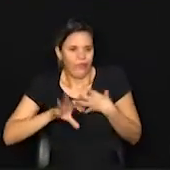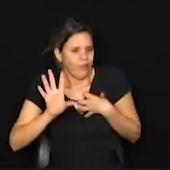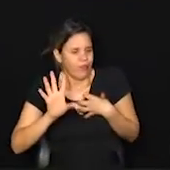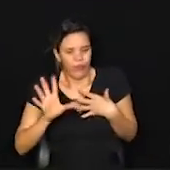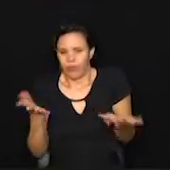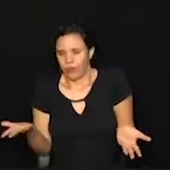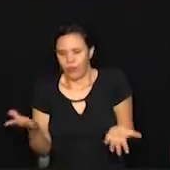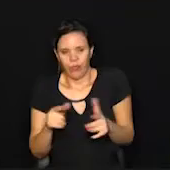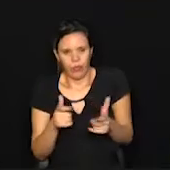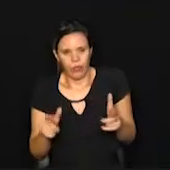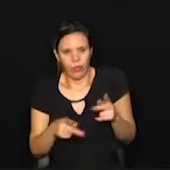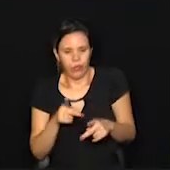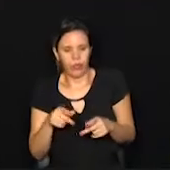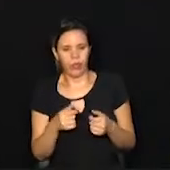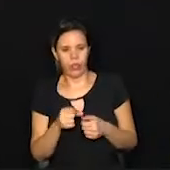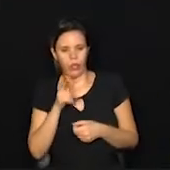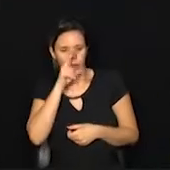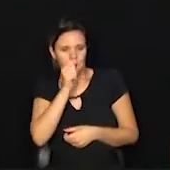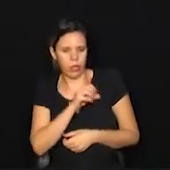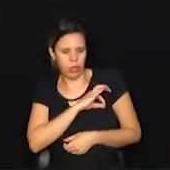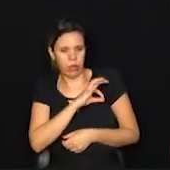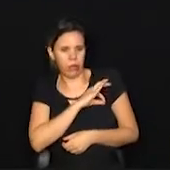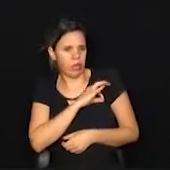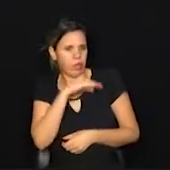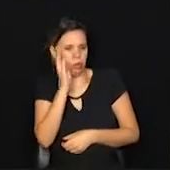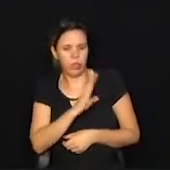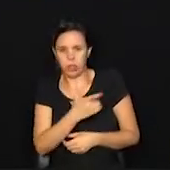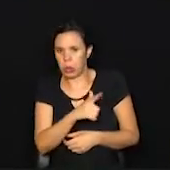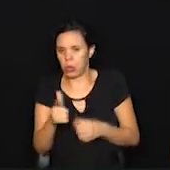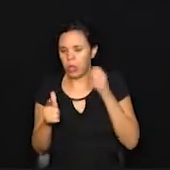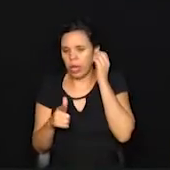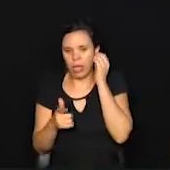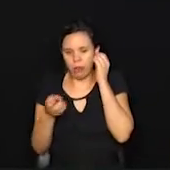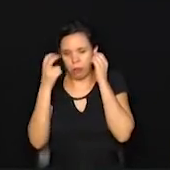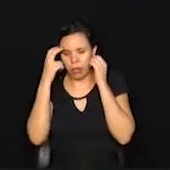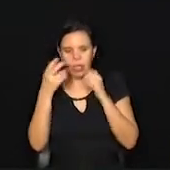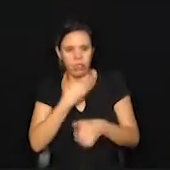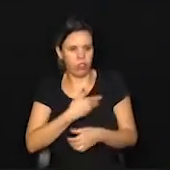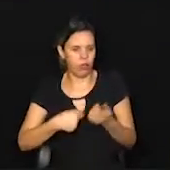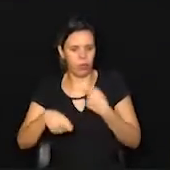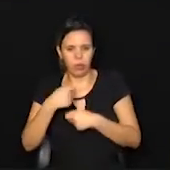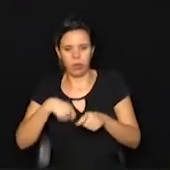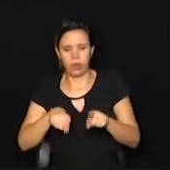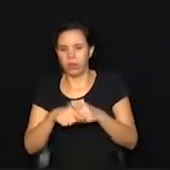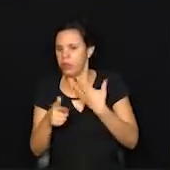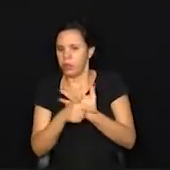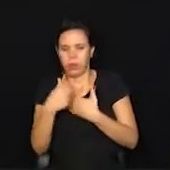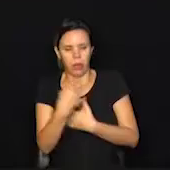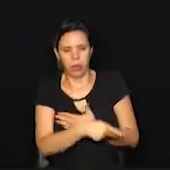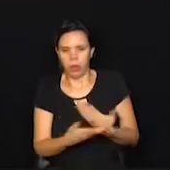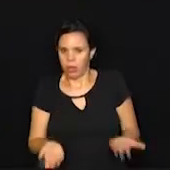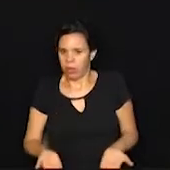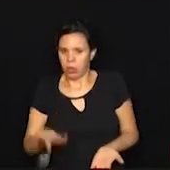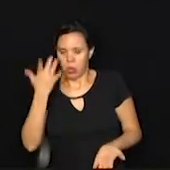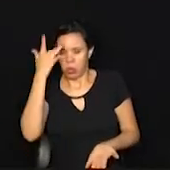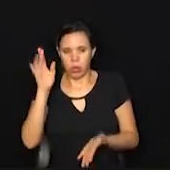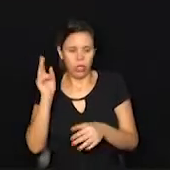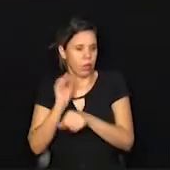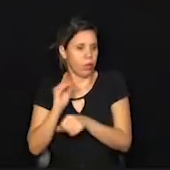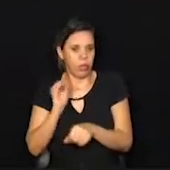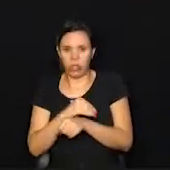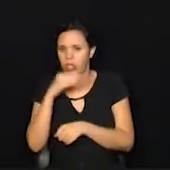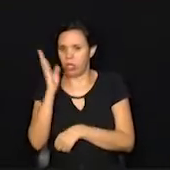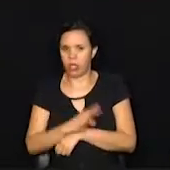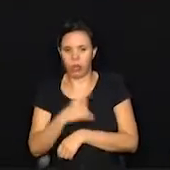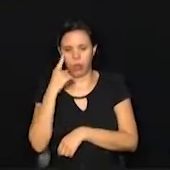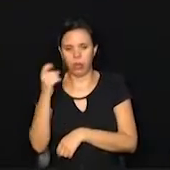a imensa maioria das Forças Armadas Brasileiras Hoje não tem competência para governar o país nem é papel delas e também não sabe proteger o país